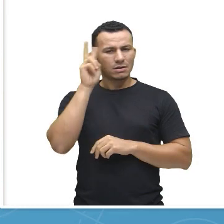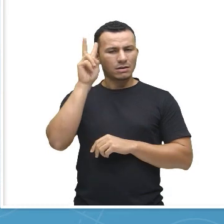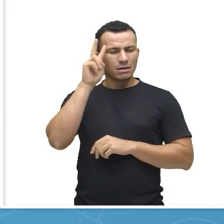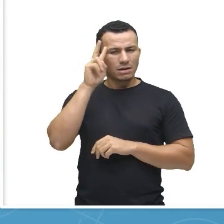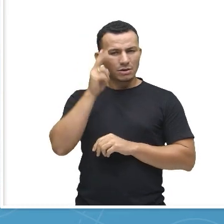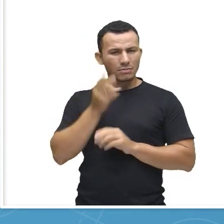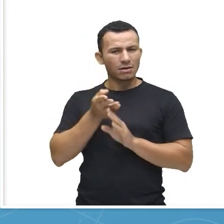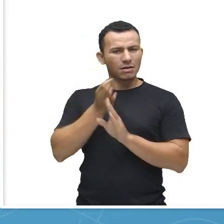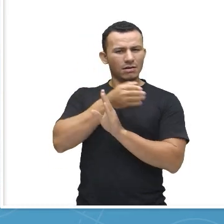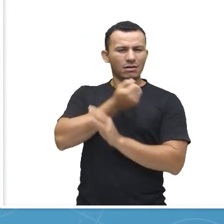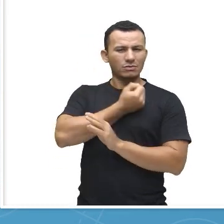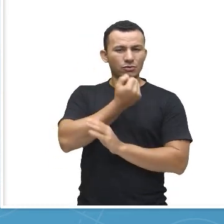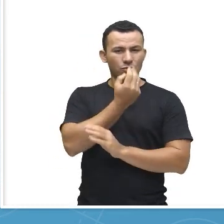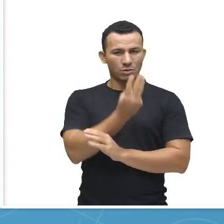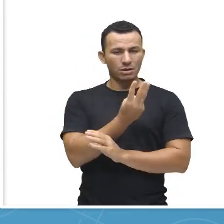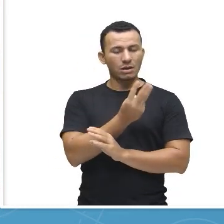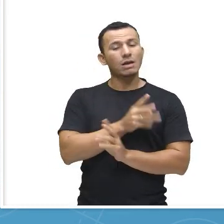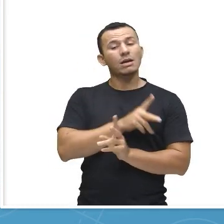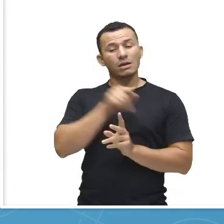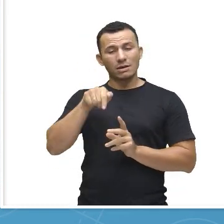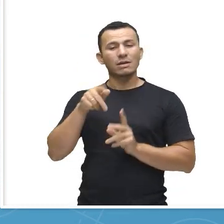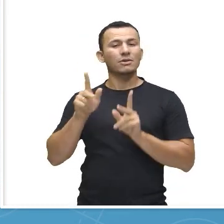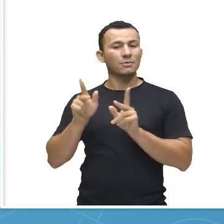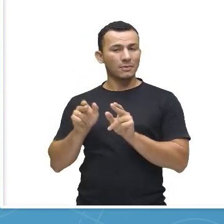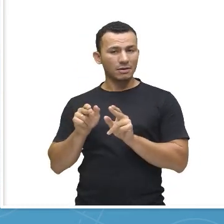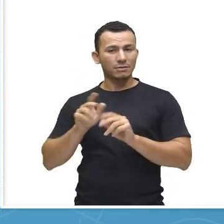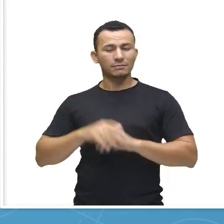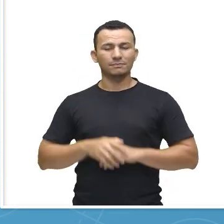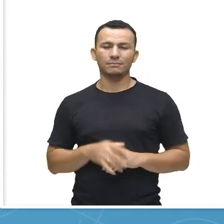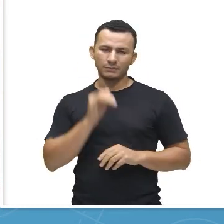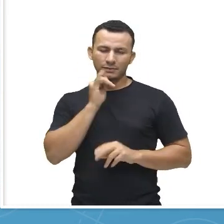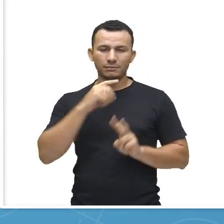temos um número decimal dentro de uma raiz quadrada.